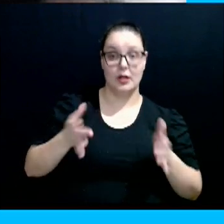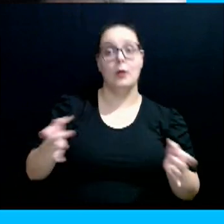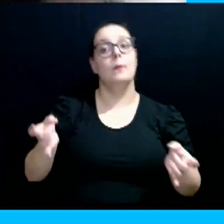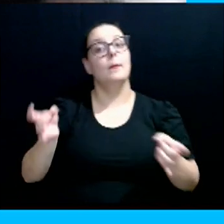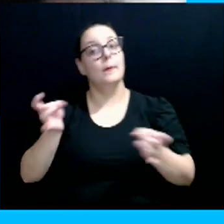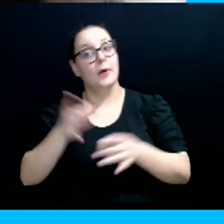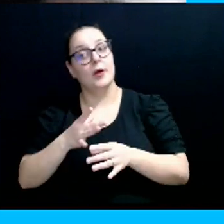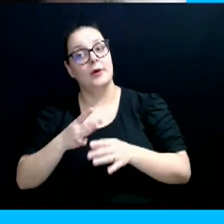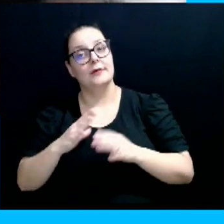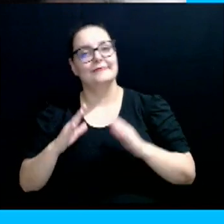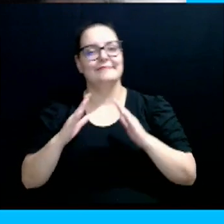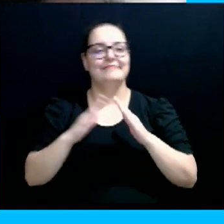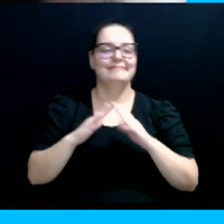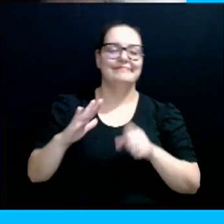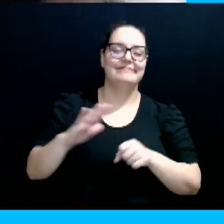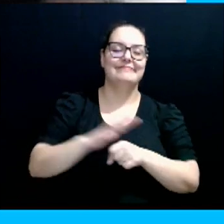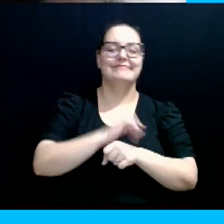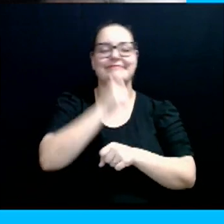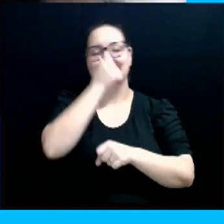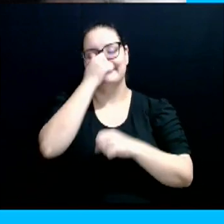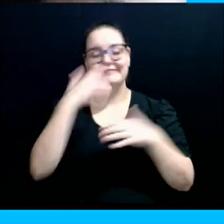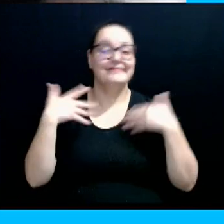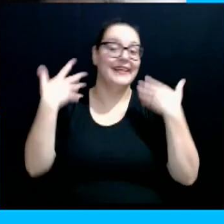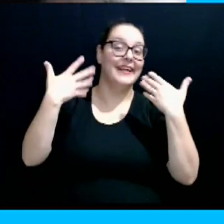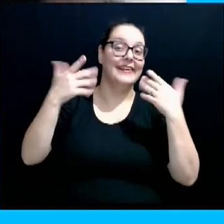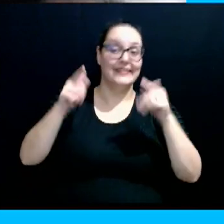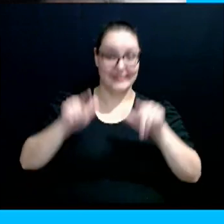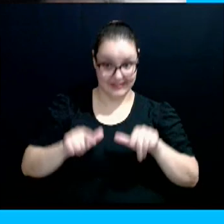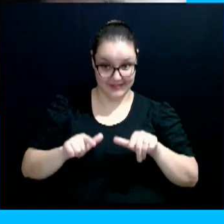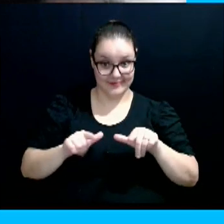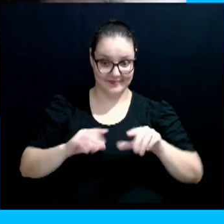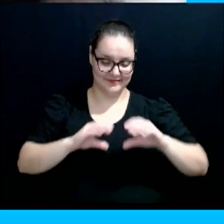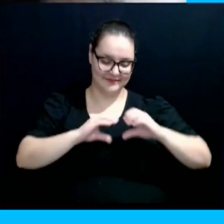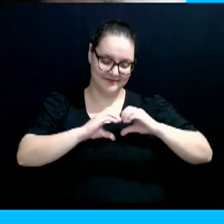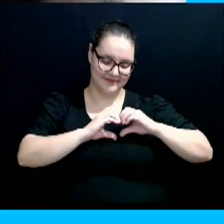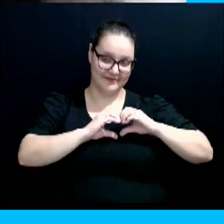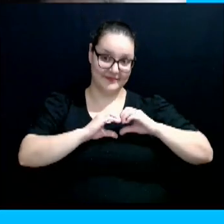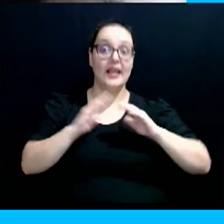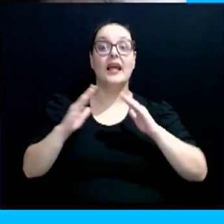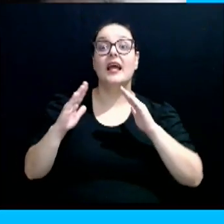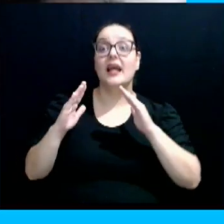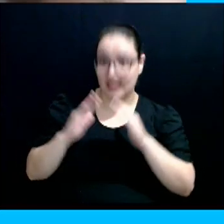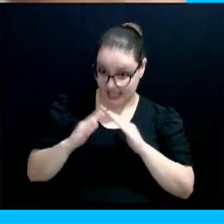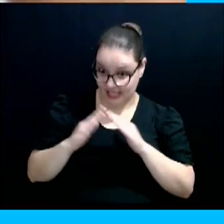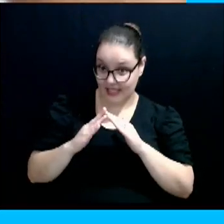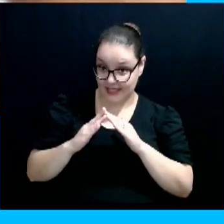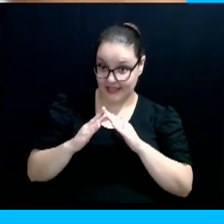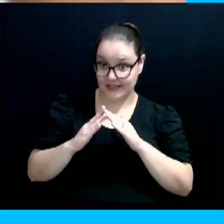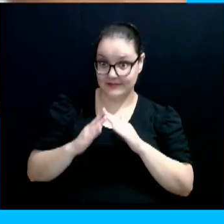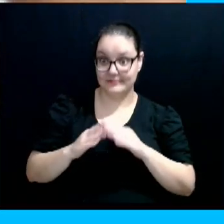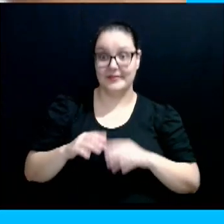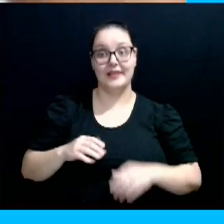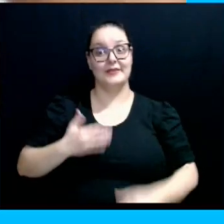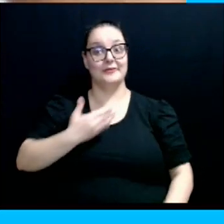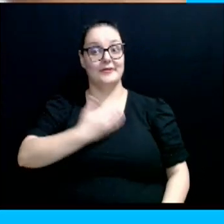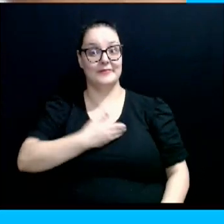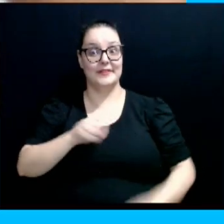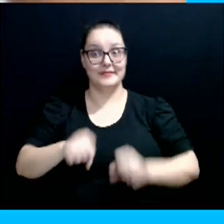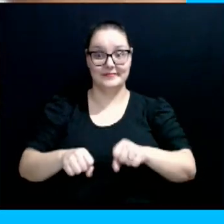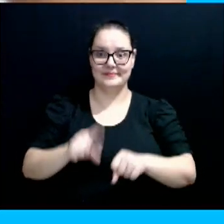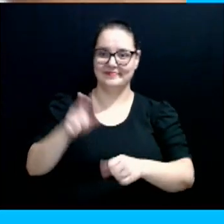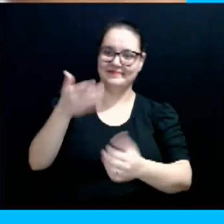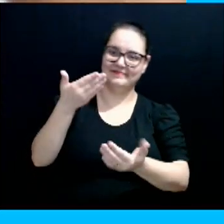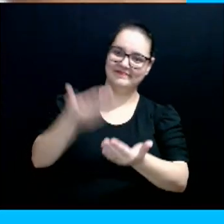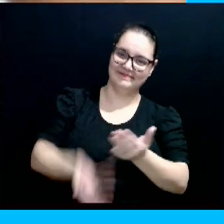casa de alegria. Se você tem um espaço no coração e na casa para um companheiro de 4 patas, não perca esta